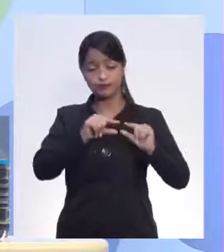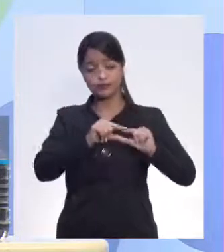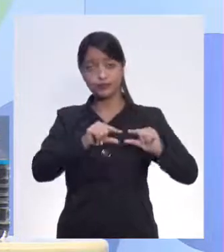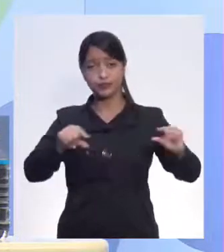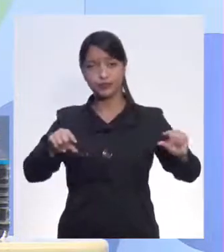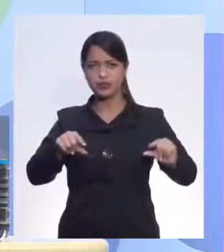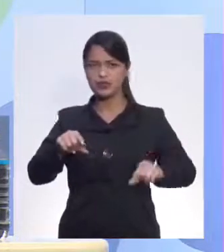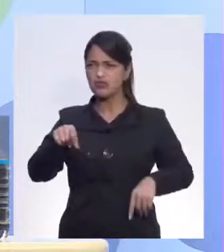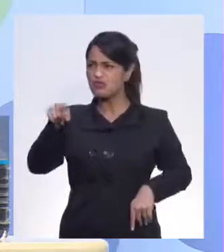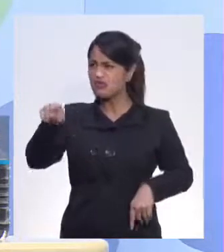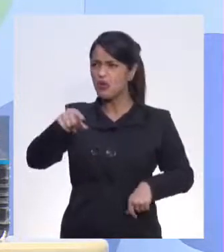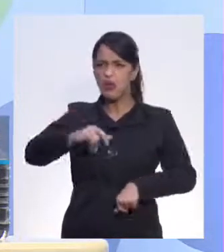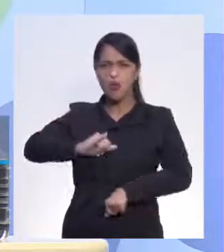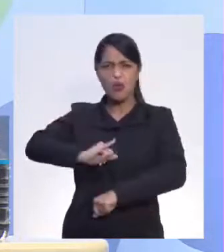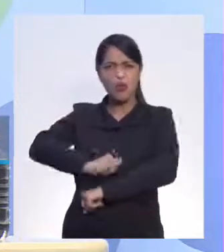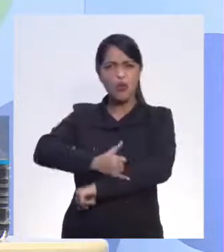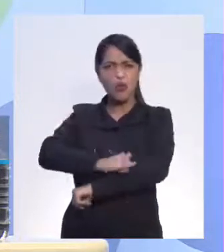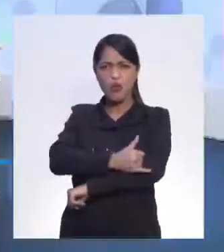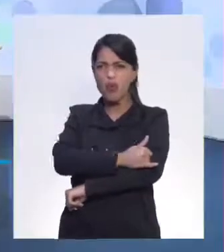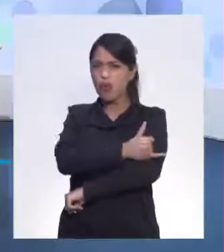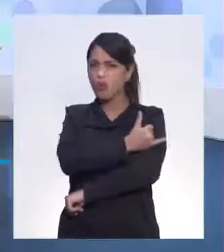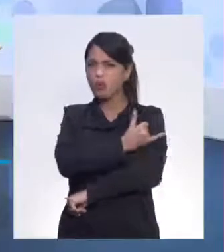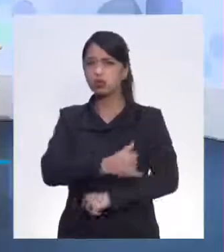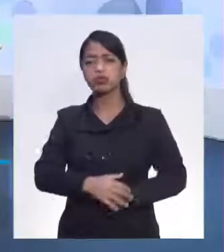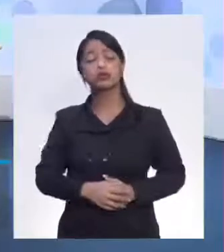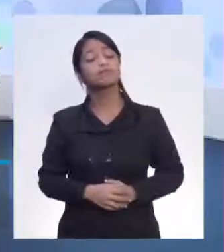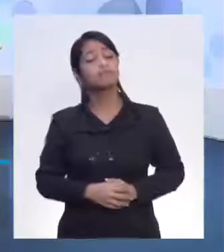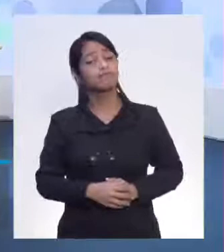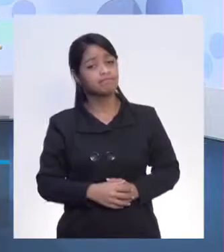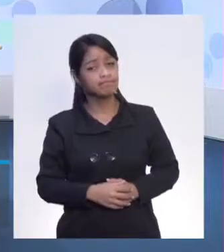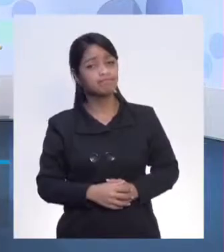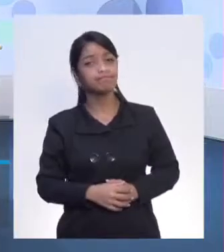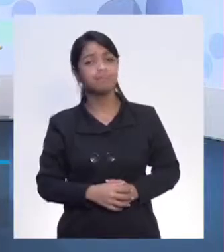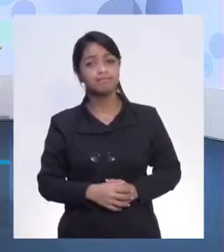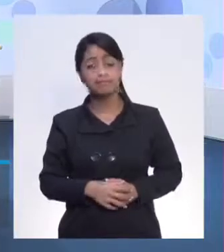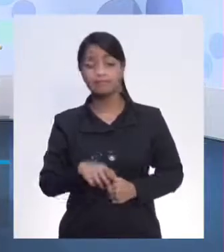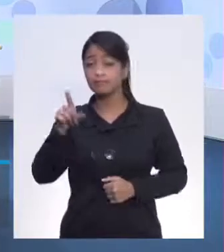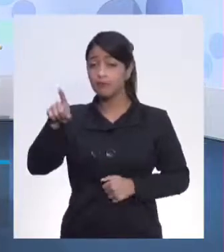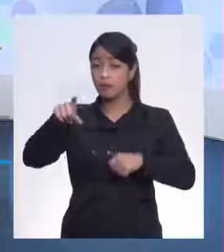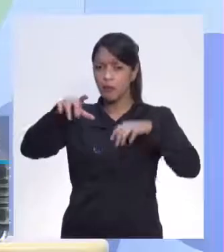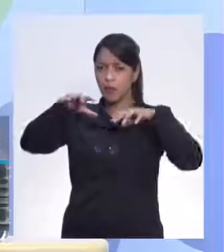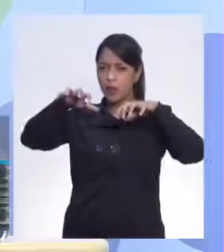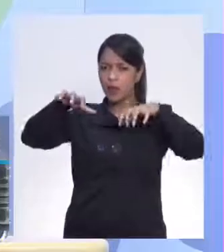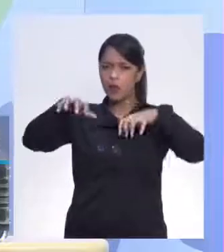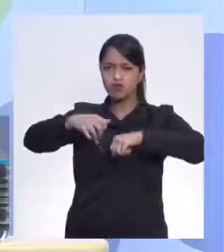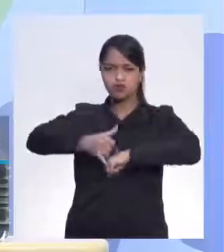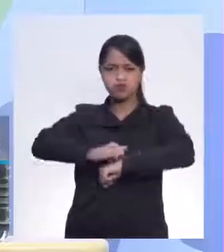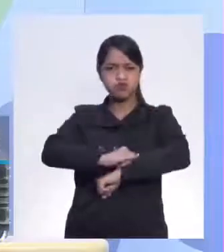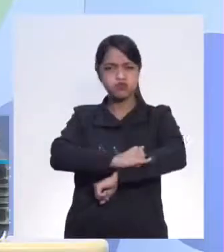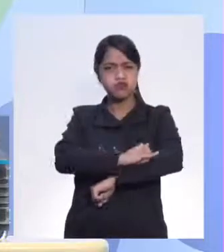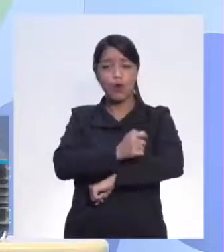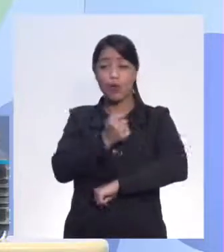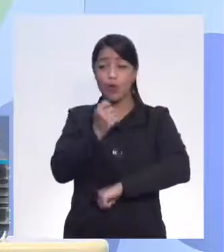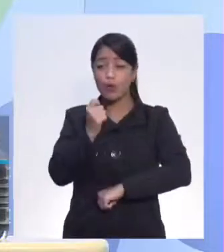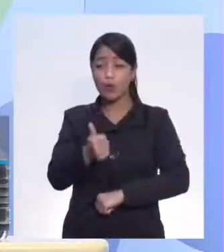está gordo, uma das falas da Emília, né? O monstro estava gordíssimo, quase obeso.